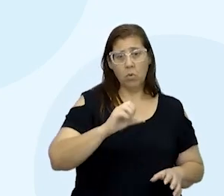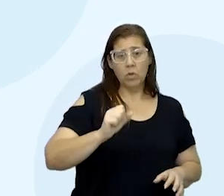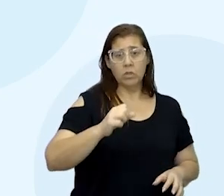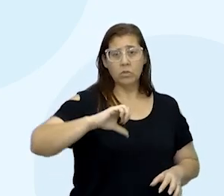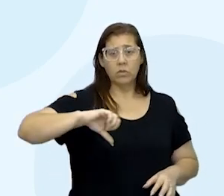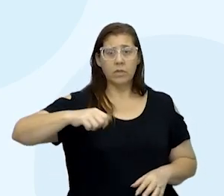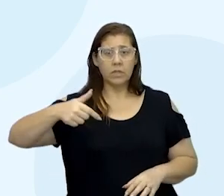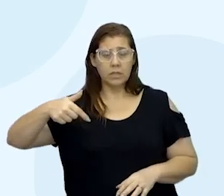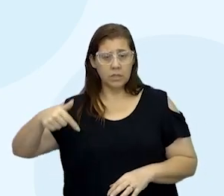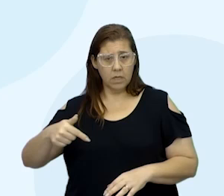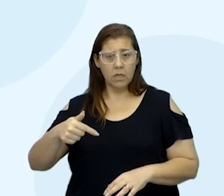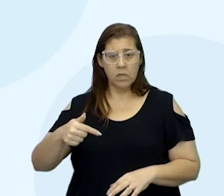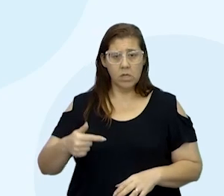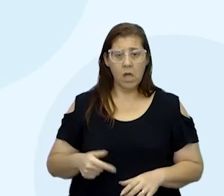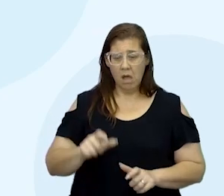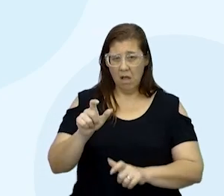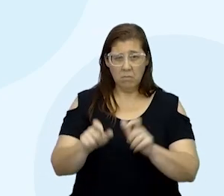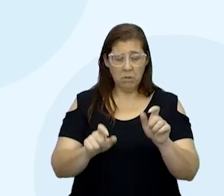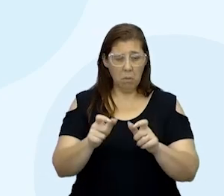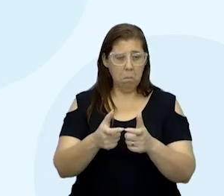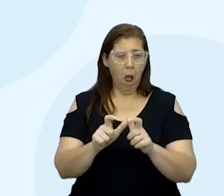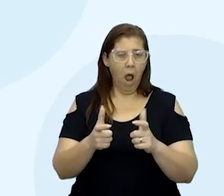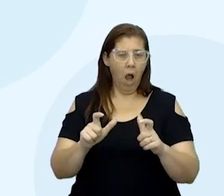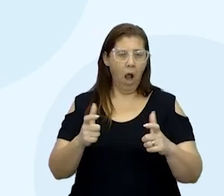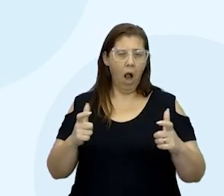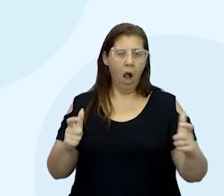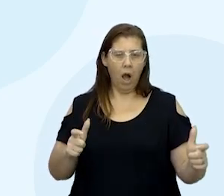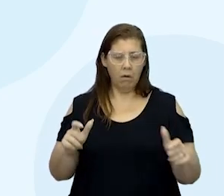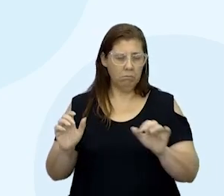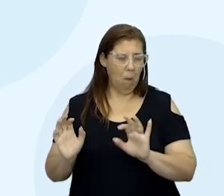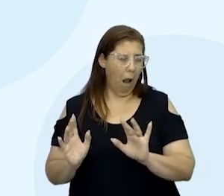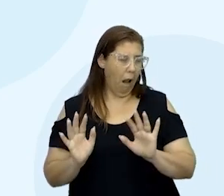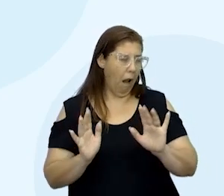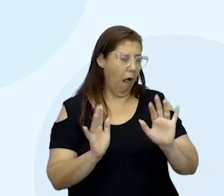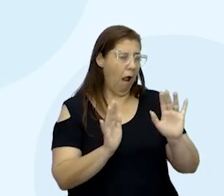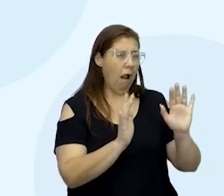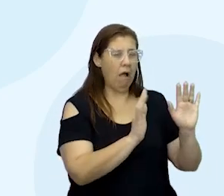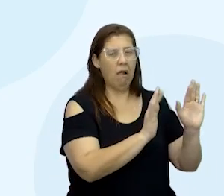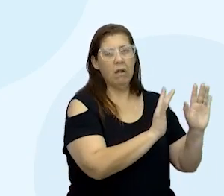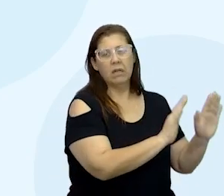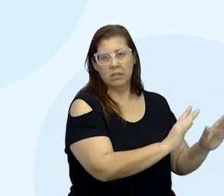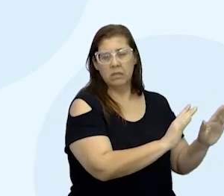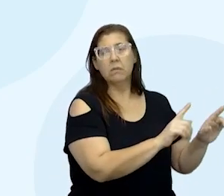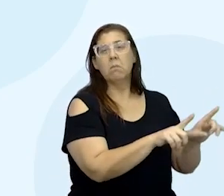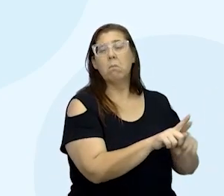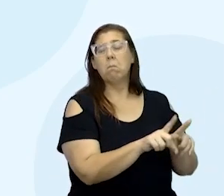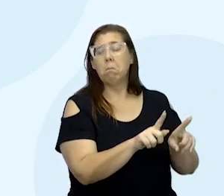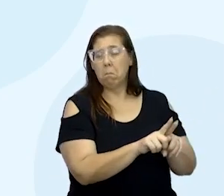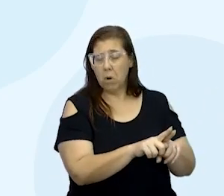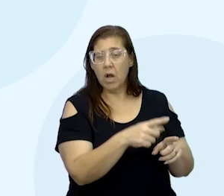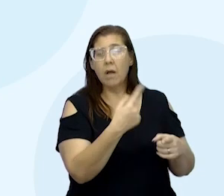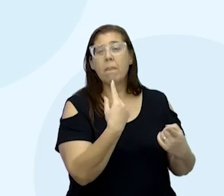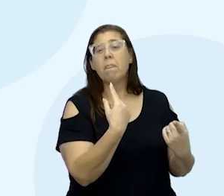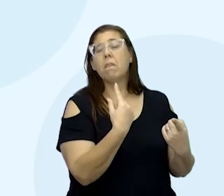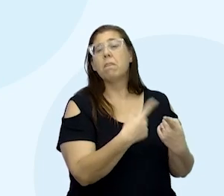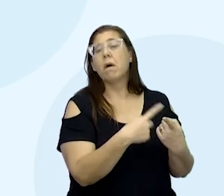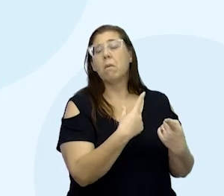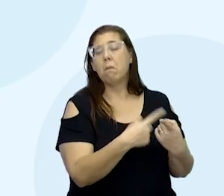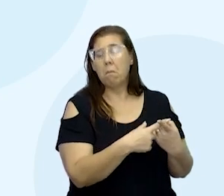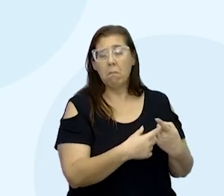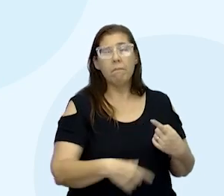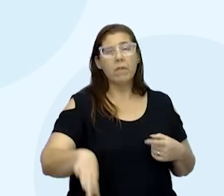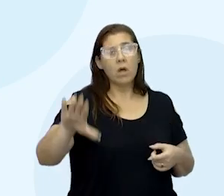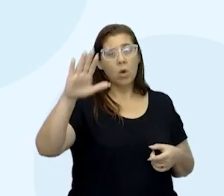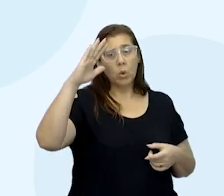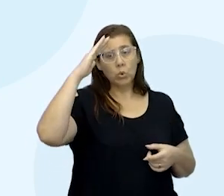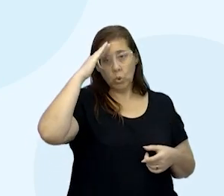1897, o crescimento populacional no morro aumentou com a chegada dos soldados oriundos da guerra e que